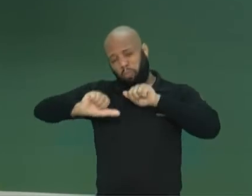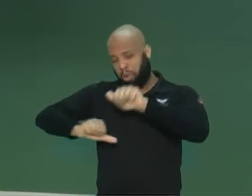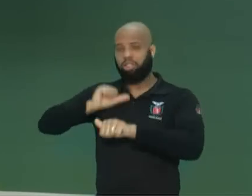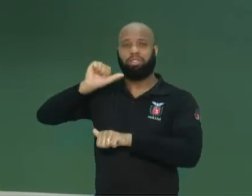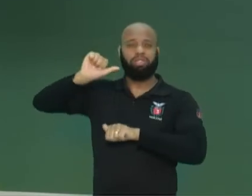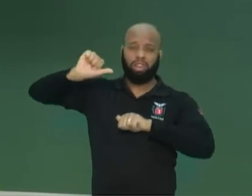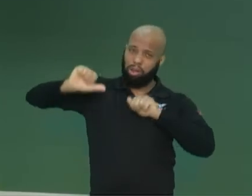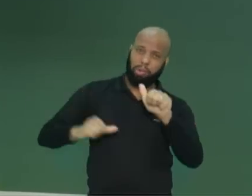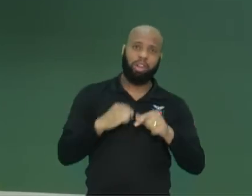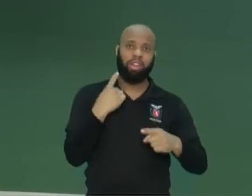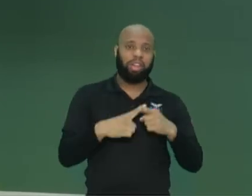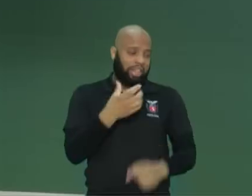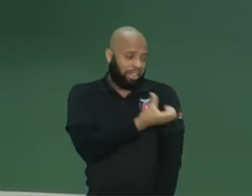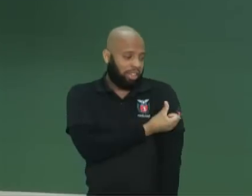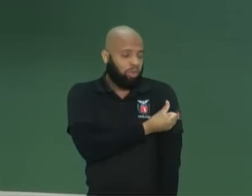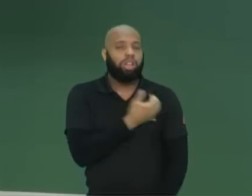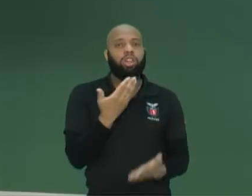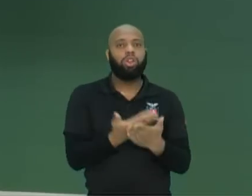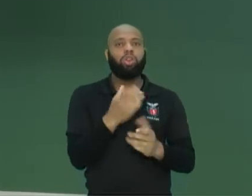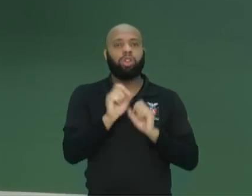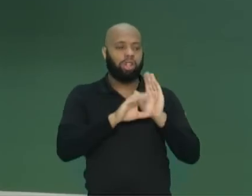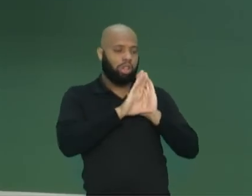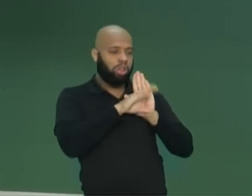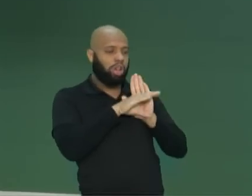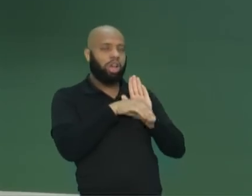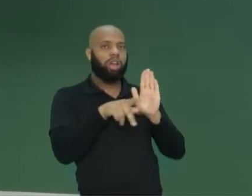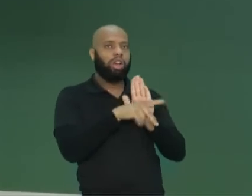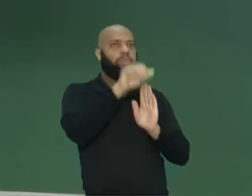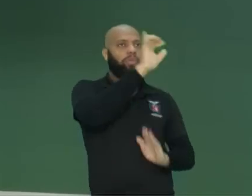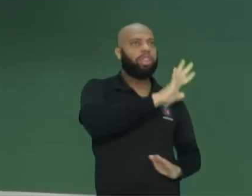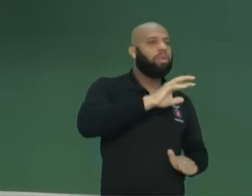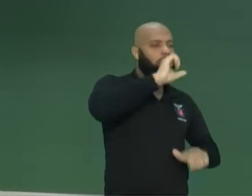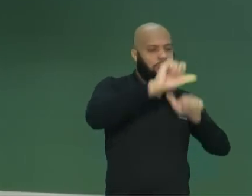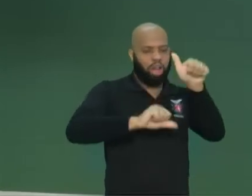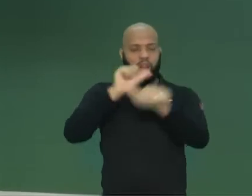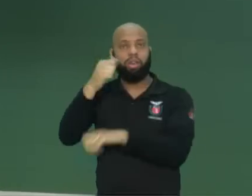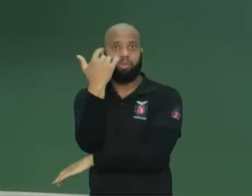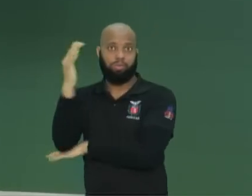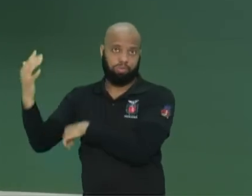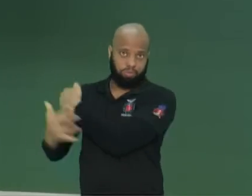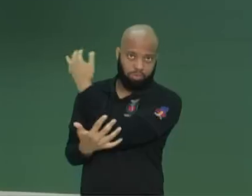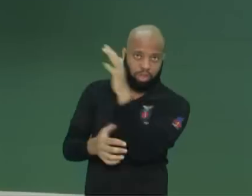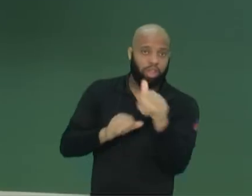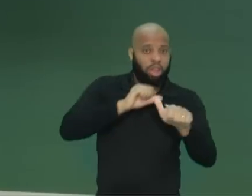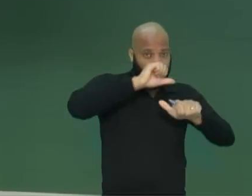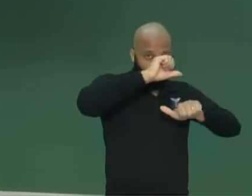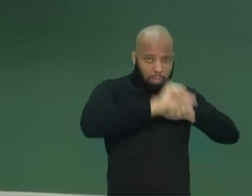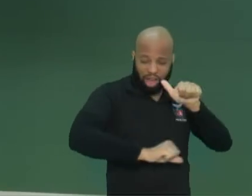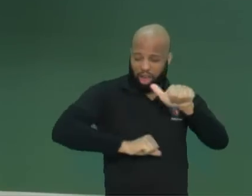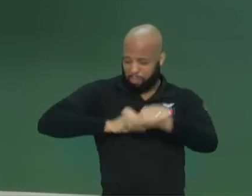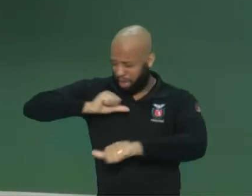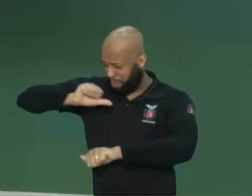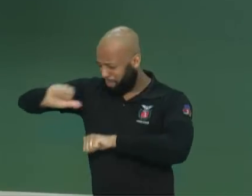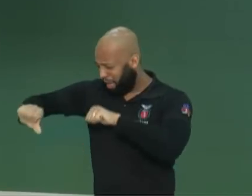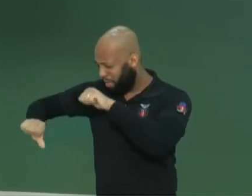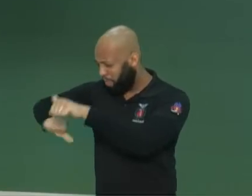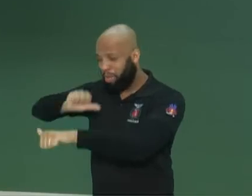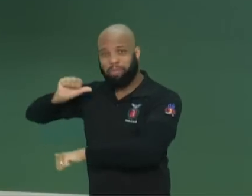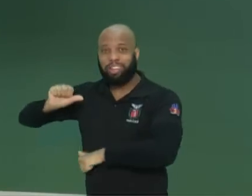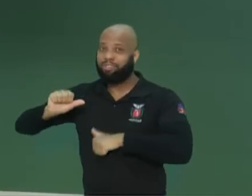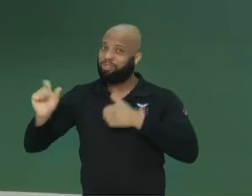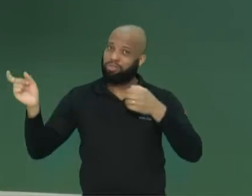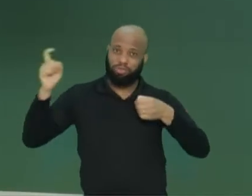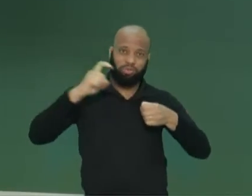gente trabalhava lá no 6º ano de conceito de paisagem transformada. Muda tanto aquela paisagem que ela não vai